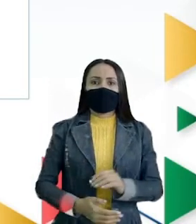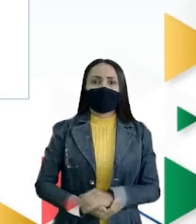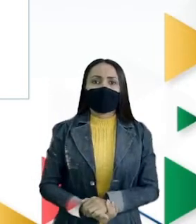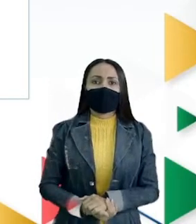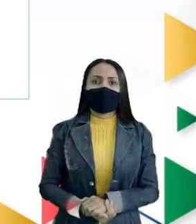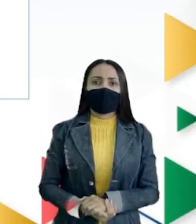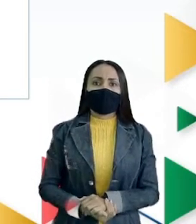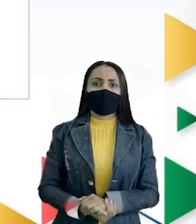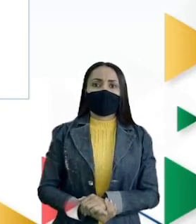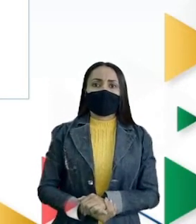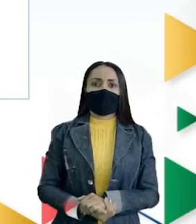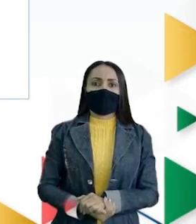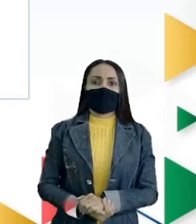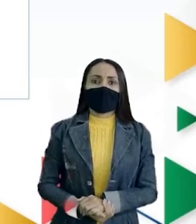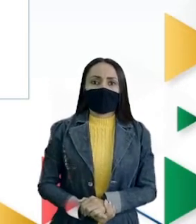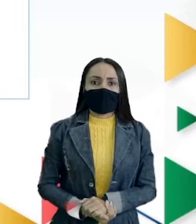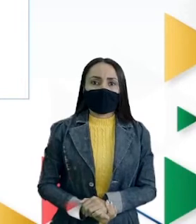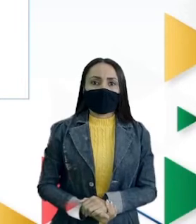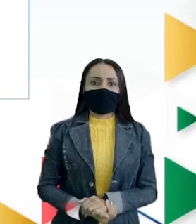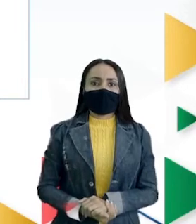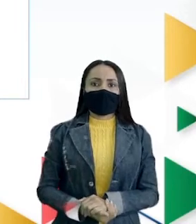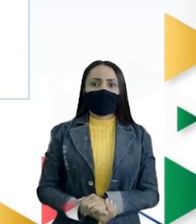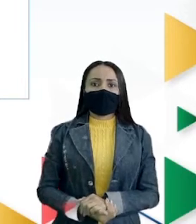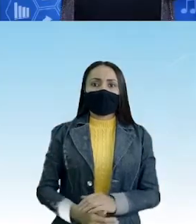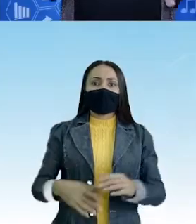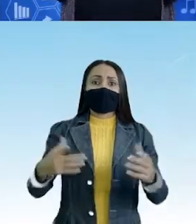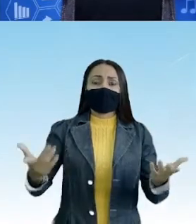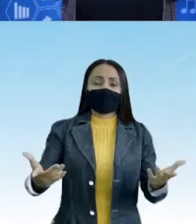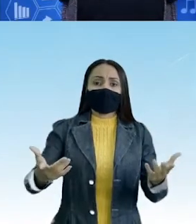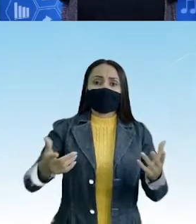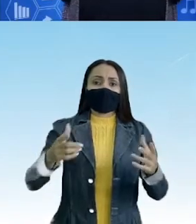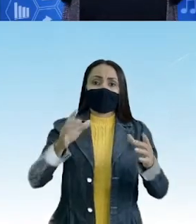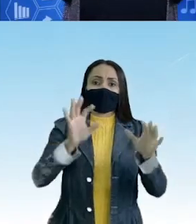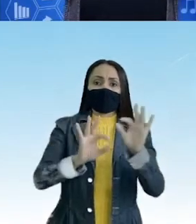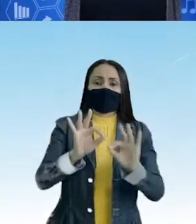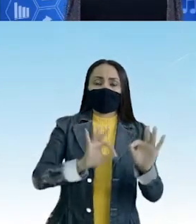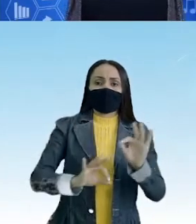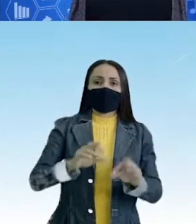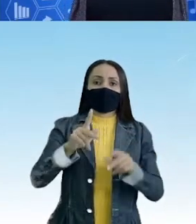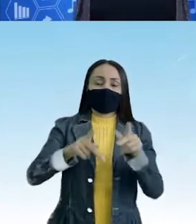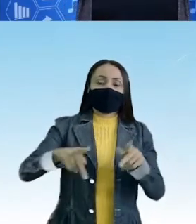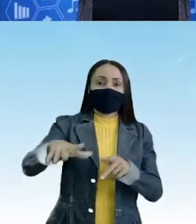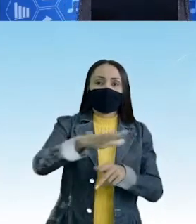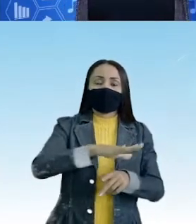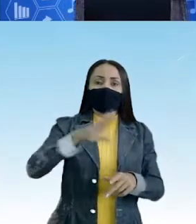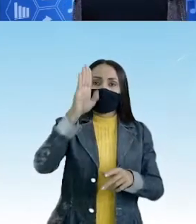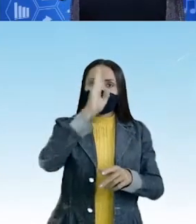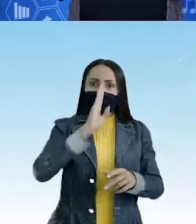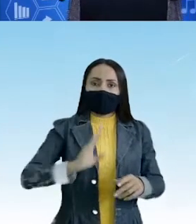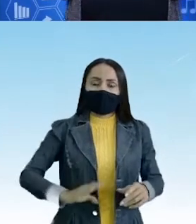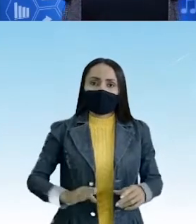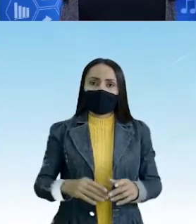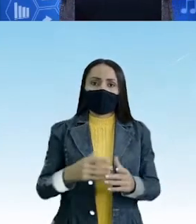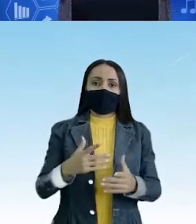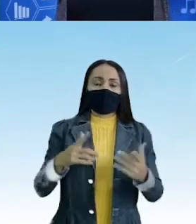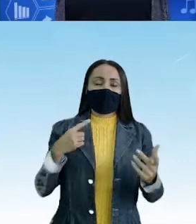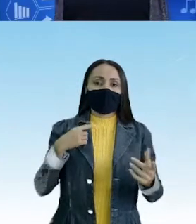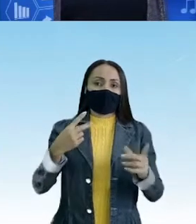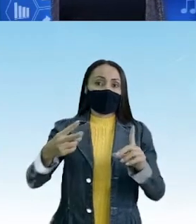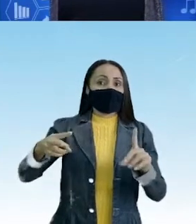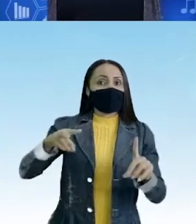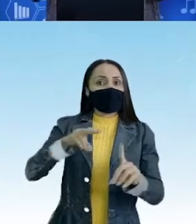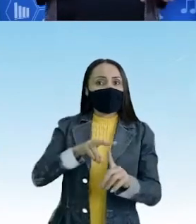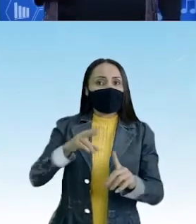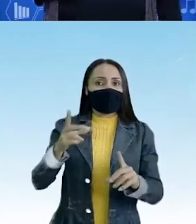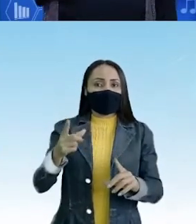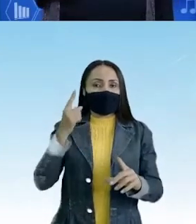contribuições, gente. Tanto a composição como a formação do nosso povo brasileiro, das quais a gente pode destacar. Vocês vão